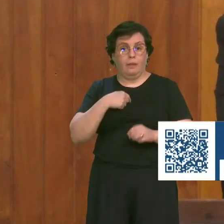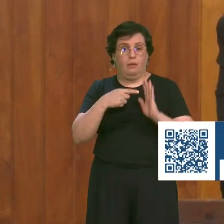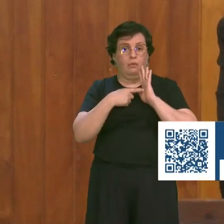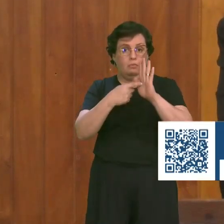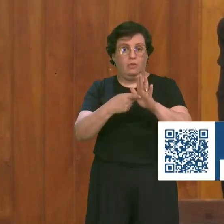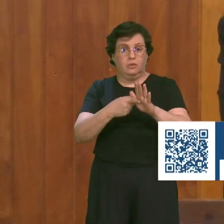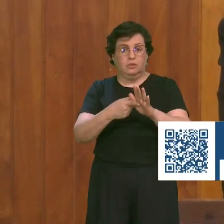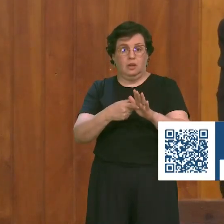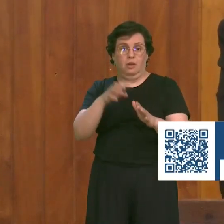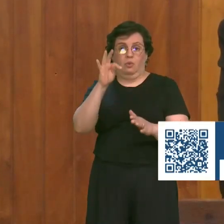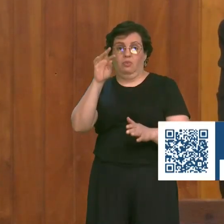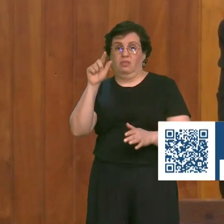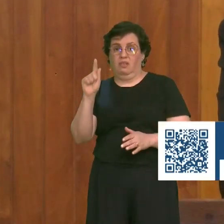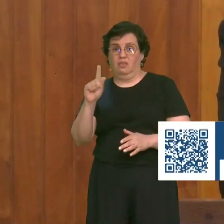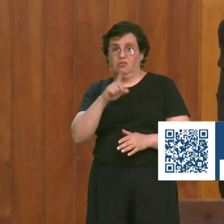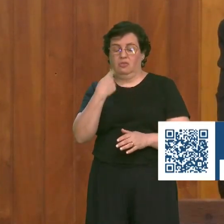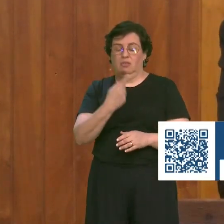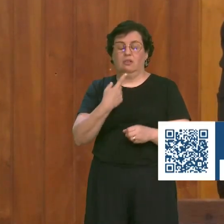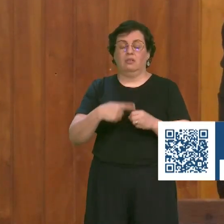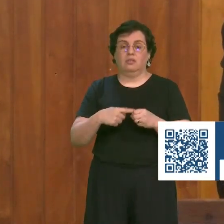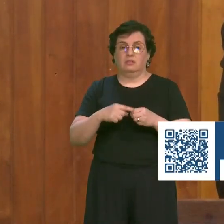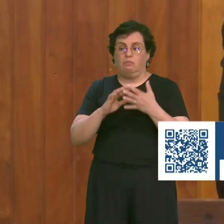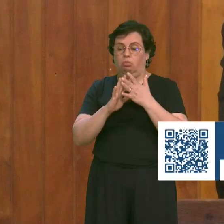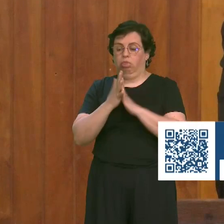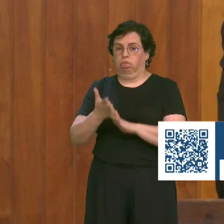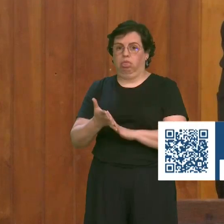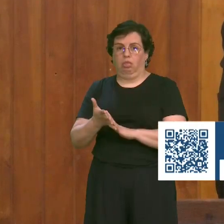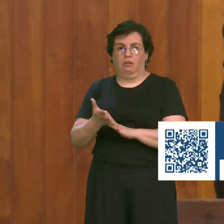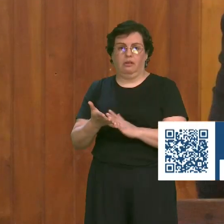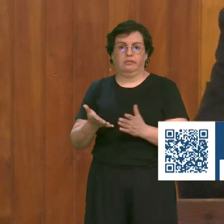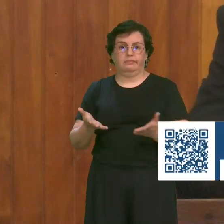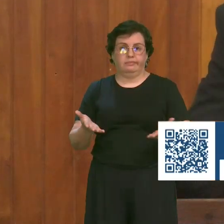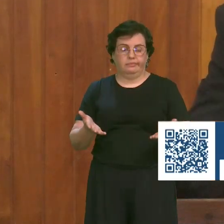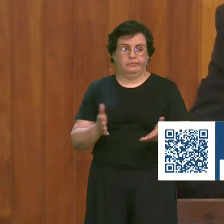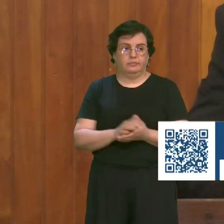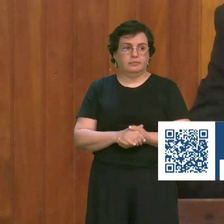eu mostrei o tiro de guerra da nossa cidade caindo aos pedaços